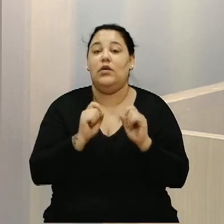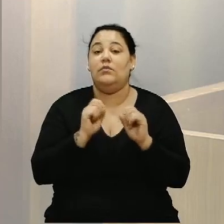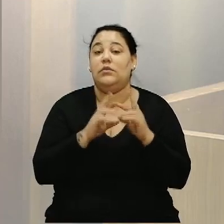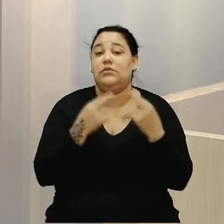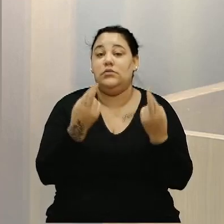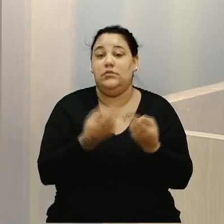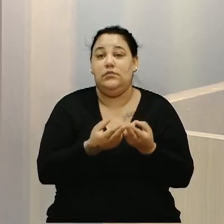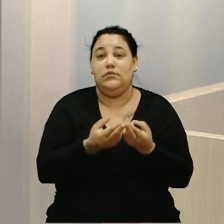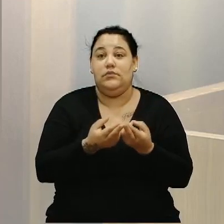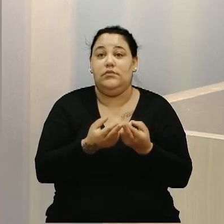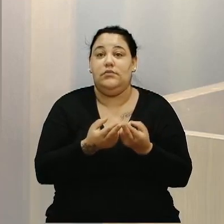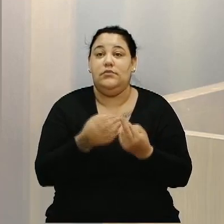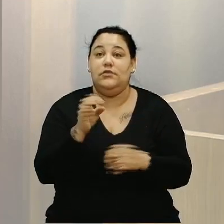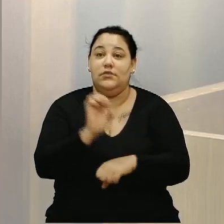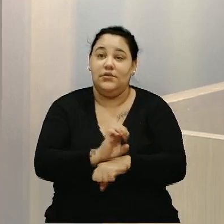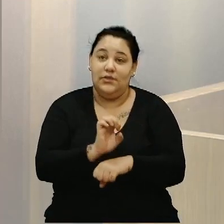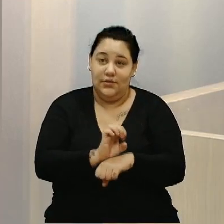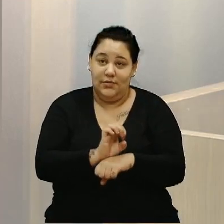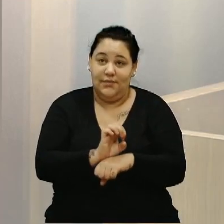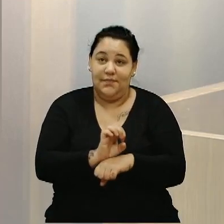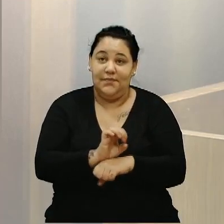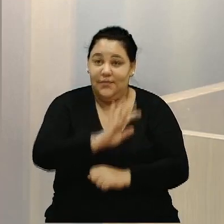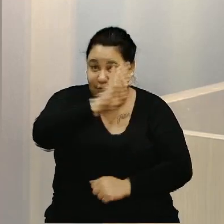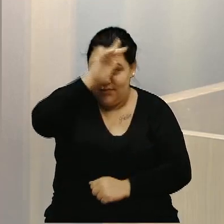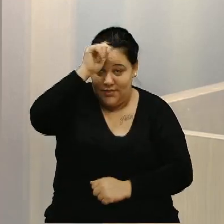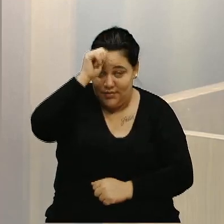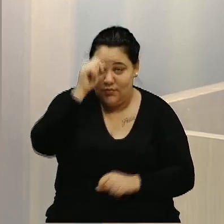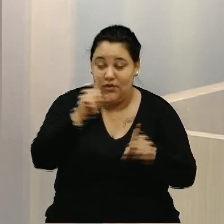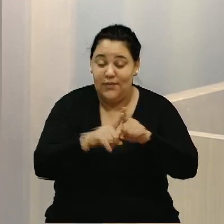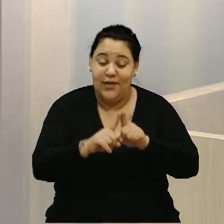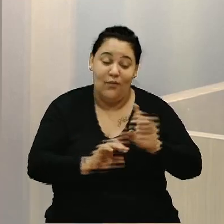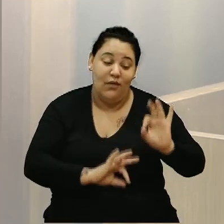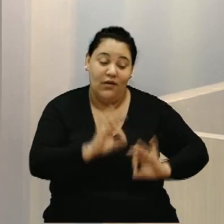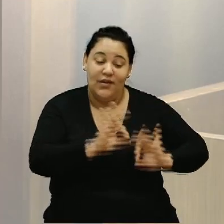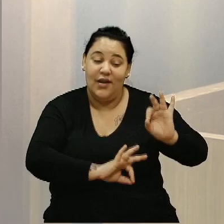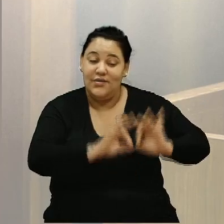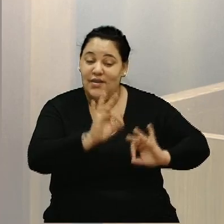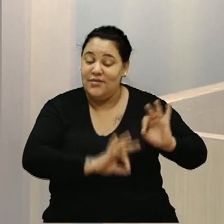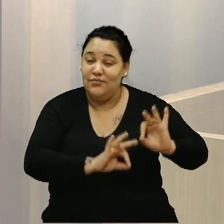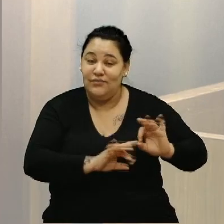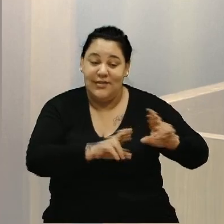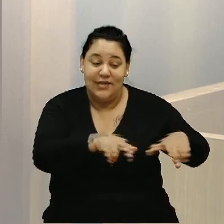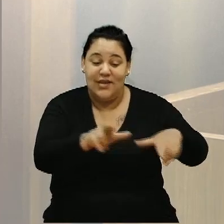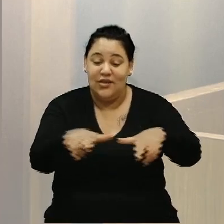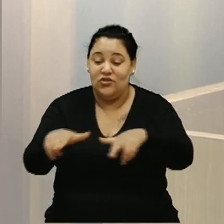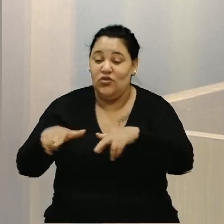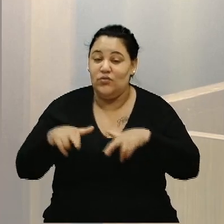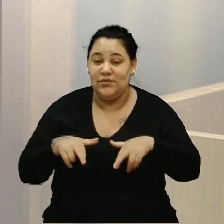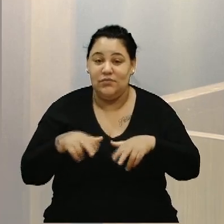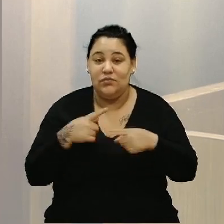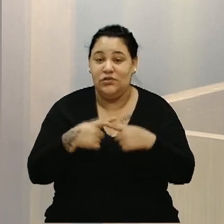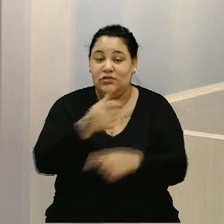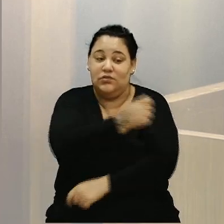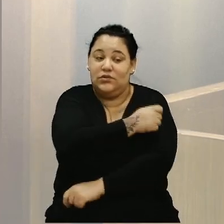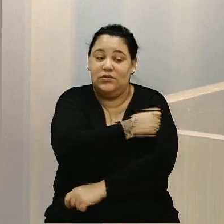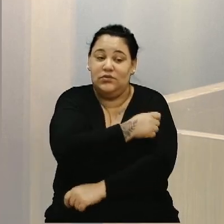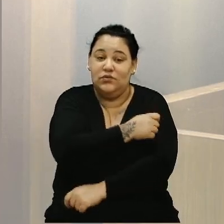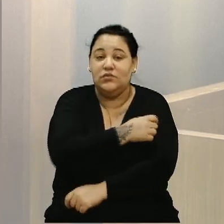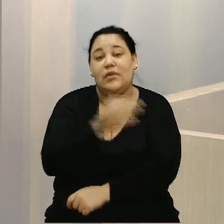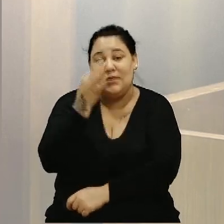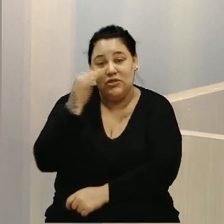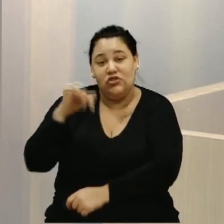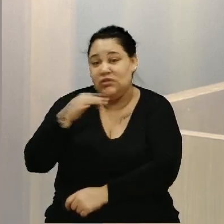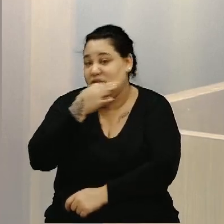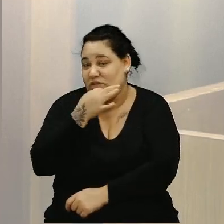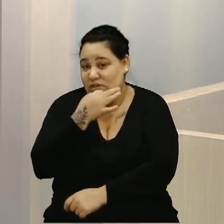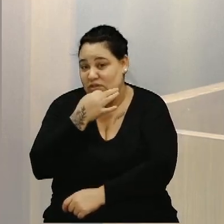reunião entre Estado e município e um planejamento dessas regiões. Os alunos estão em Caxias. Se eles